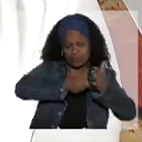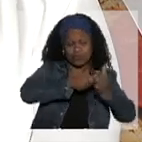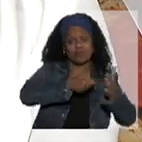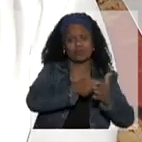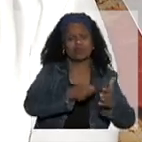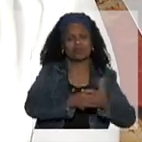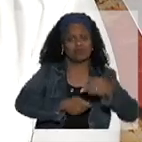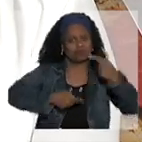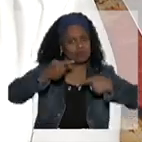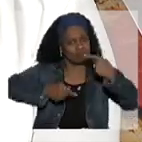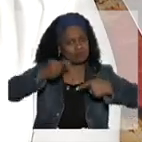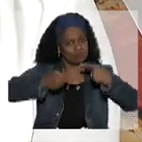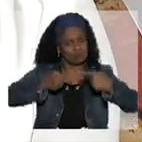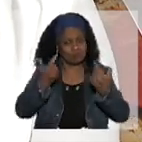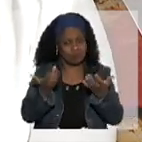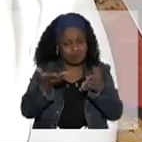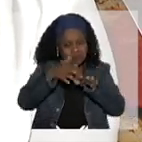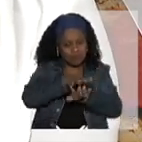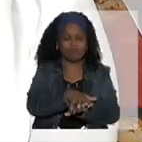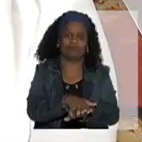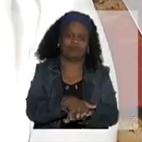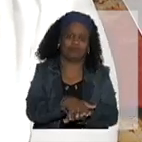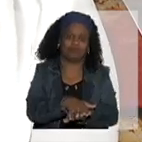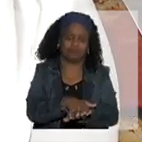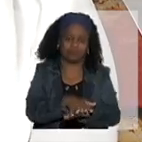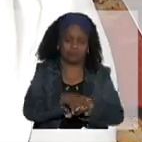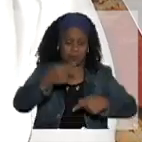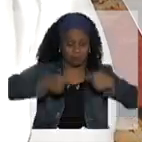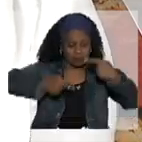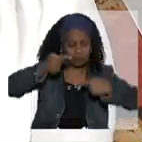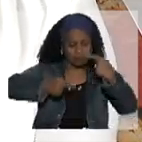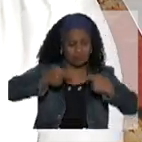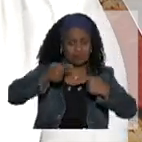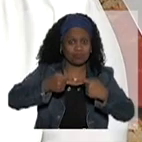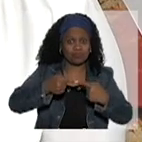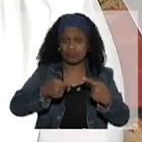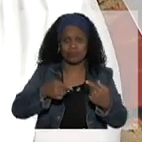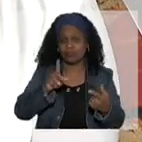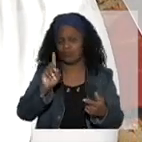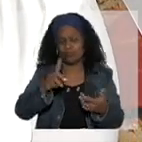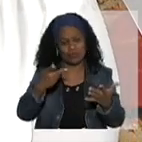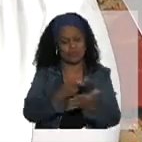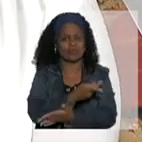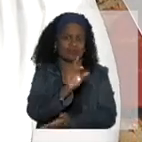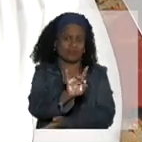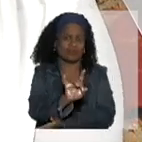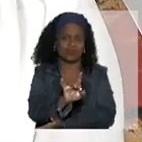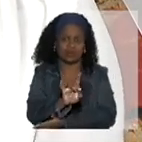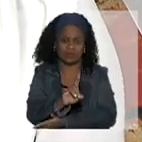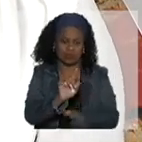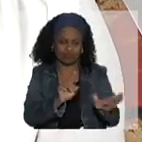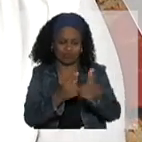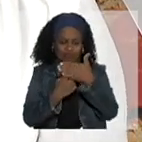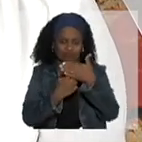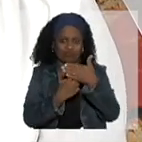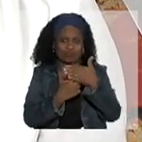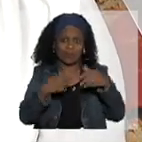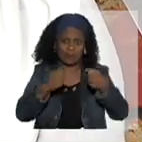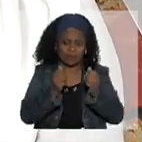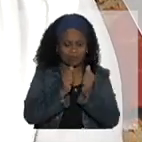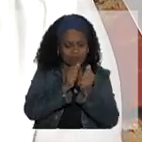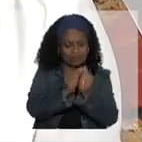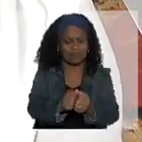luta por políticas públicas que sejam integradas nenhuma política pública funciona de forma isolada e para isso elas precisam